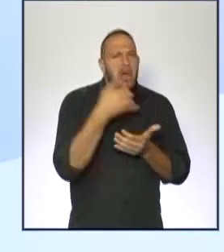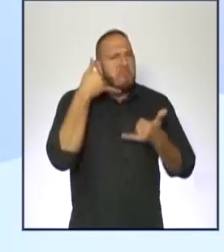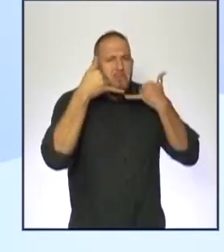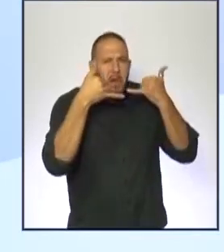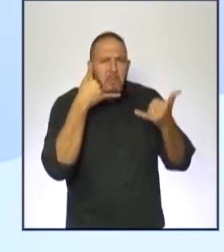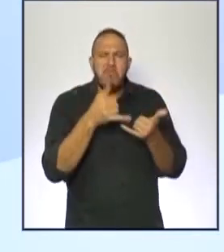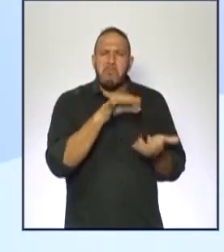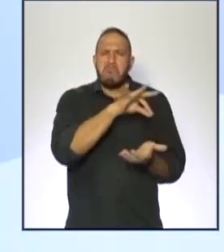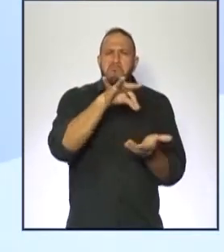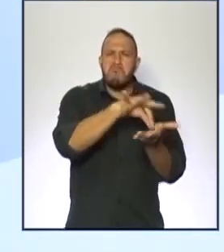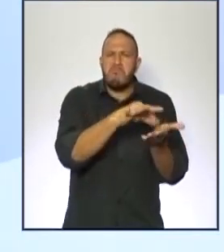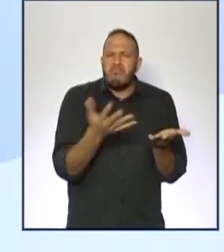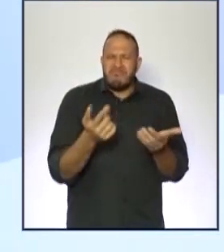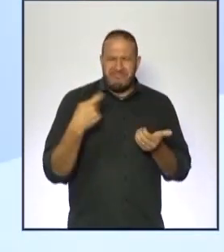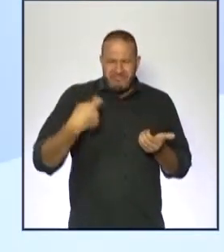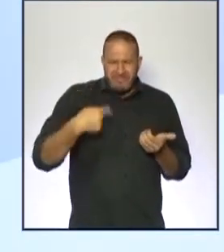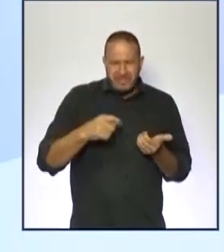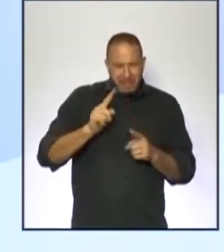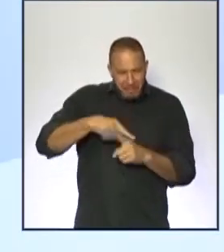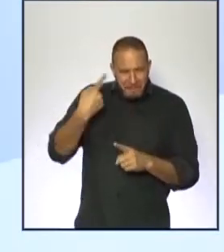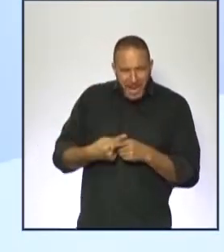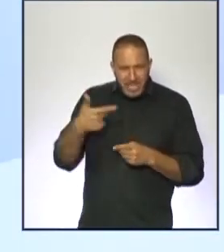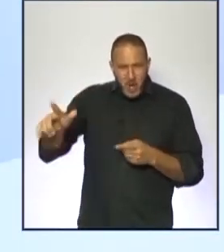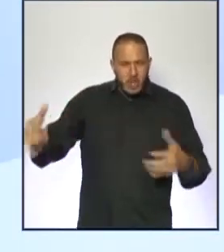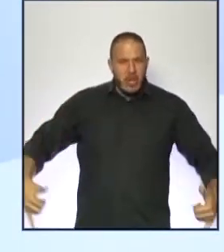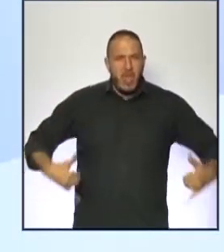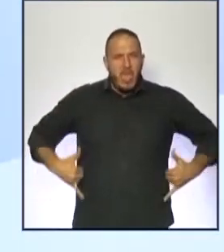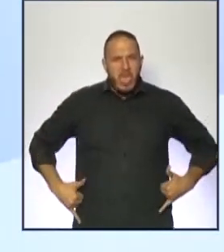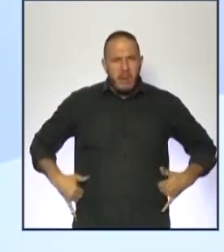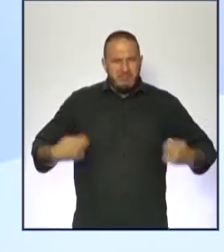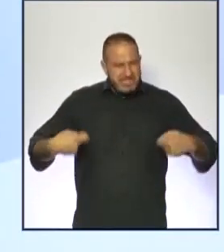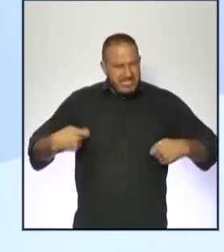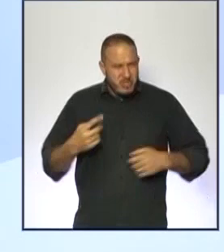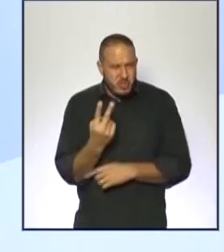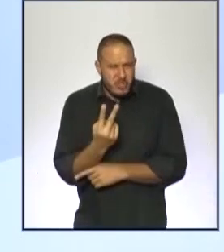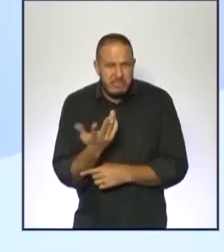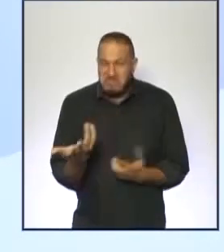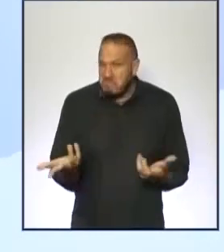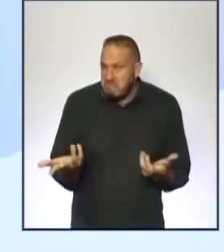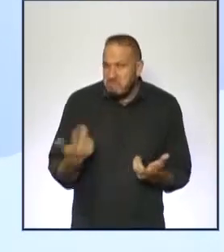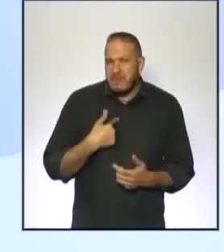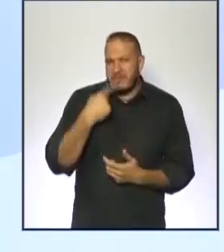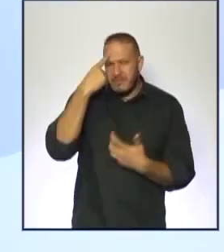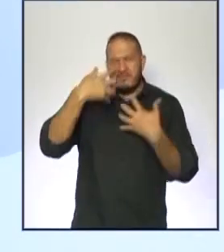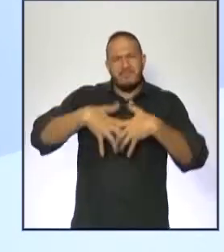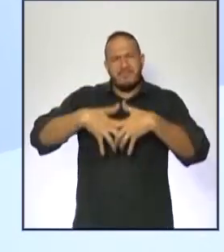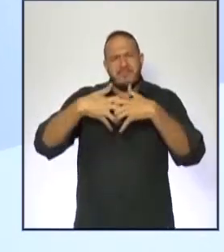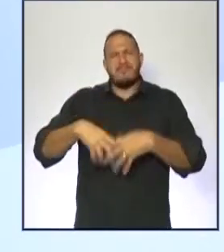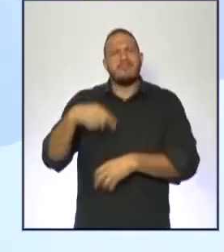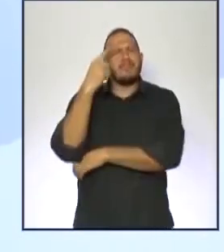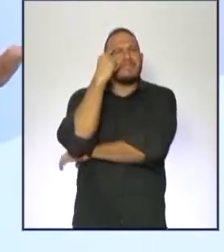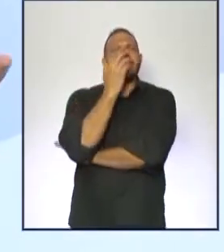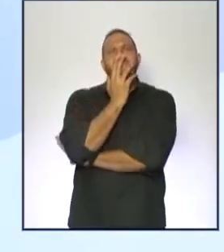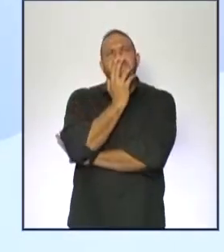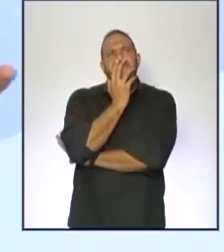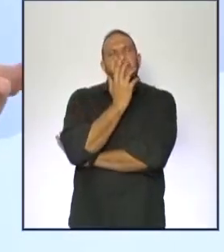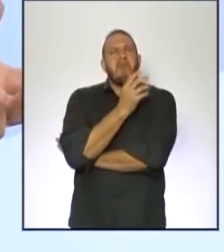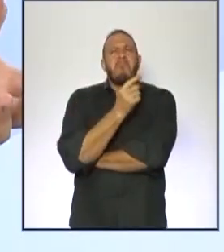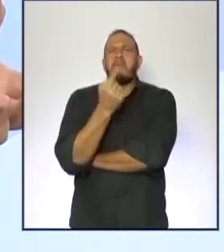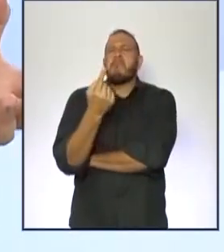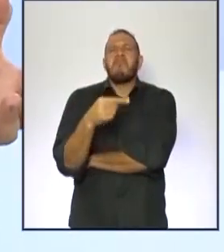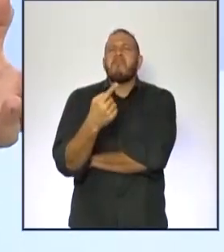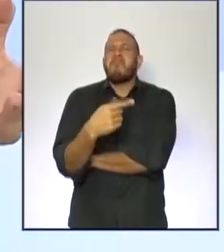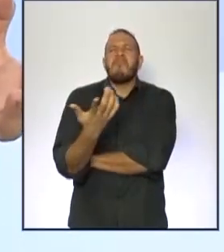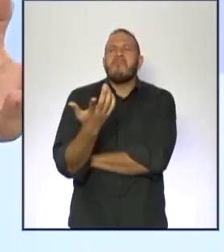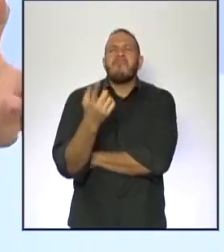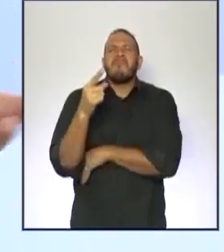Será que realmente eu preciso, nesse momento, adquirir um outro celular? E aí você deve estar se perguntando, professora, mas por que você